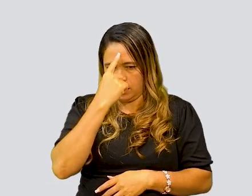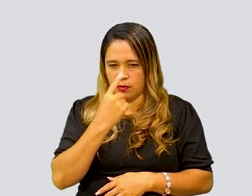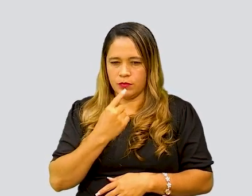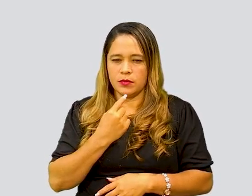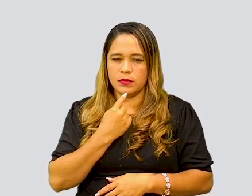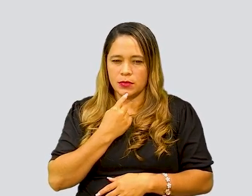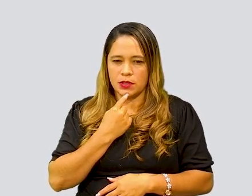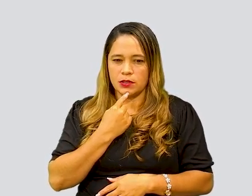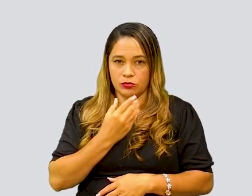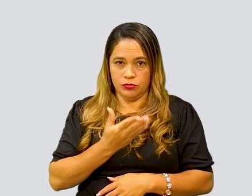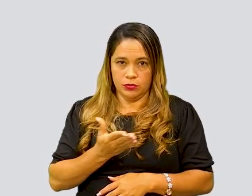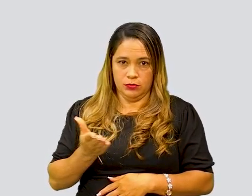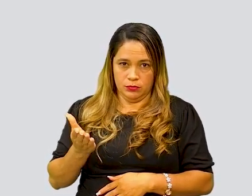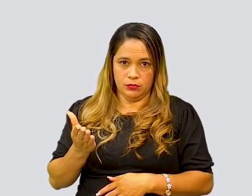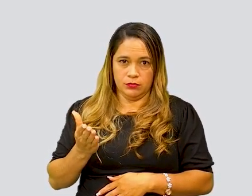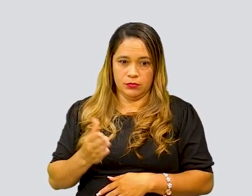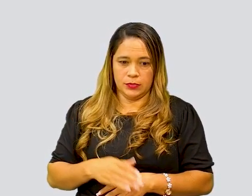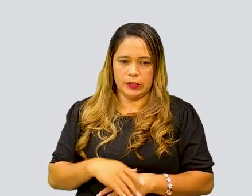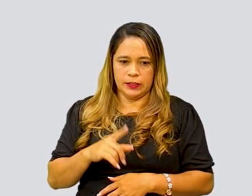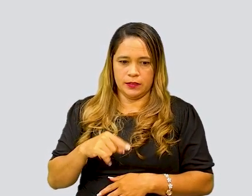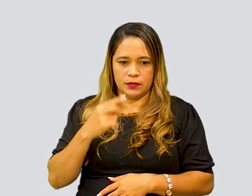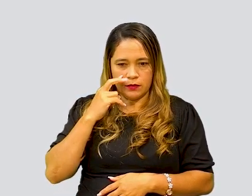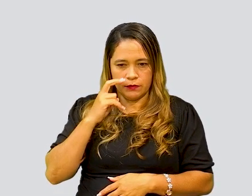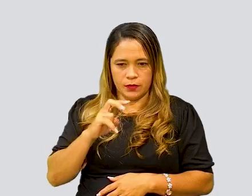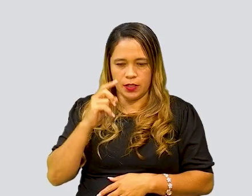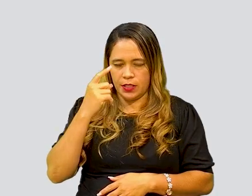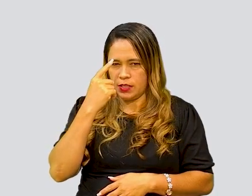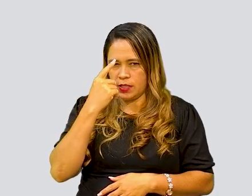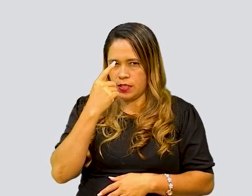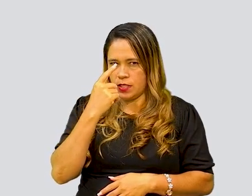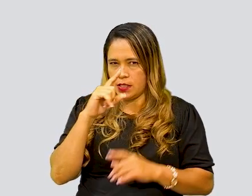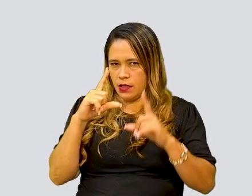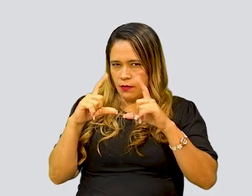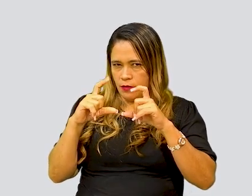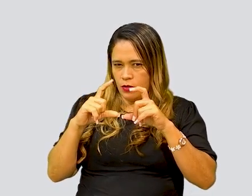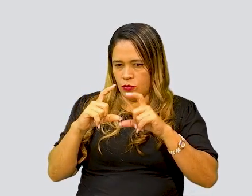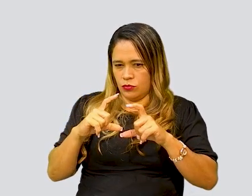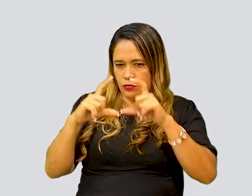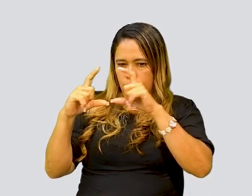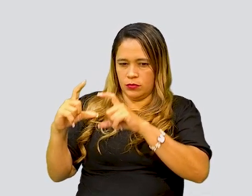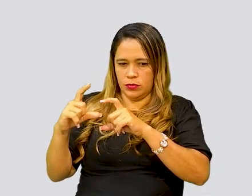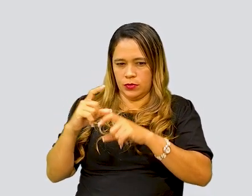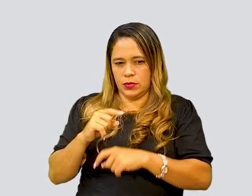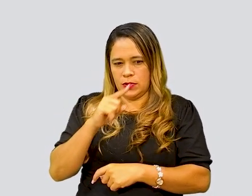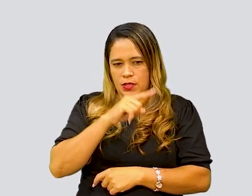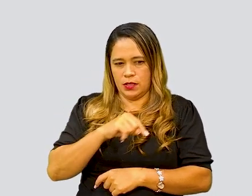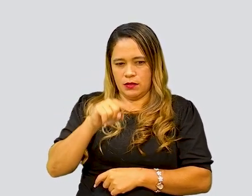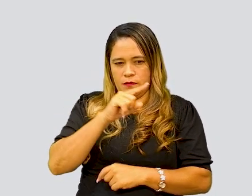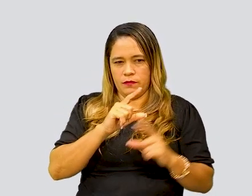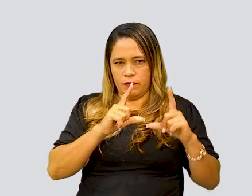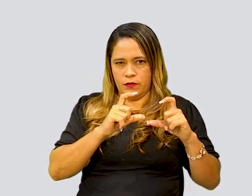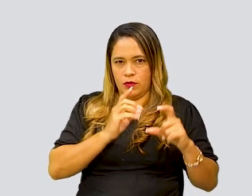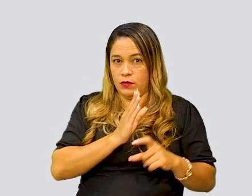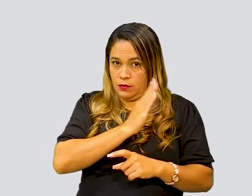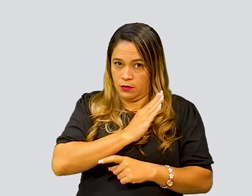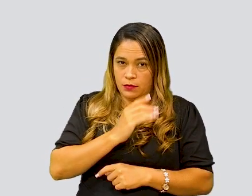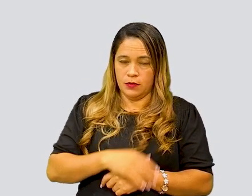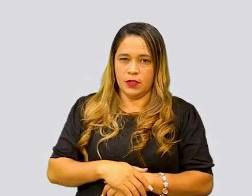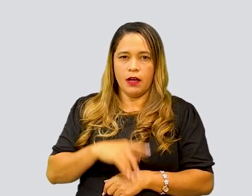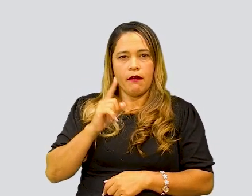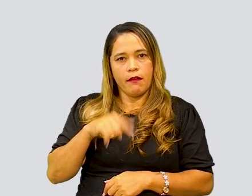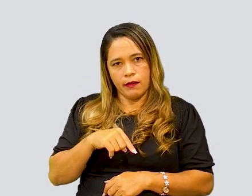ao botulismo. O que a gente vê nesta fotinha aqui, deste lado direito, e nesta fotinha aqui desse lado esquerdo, já é